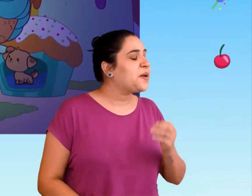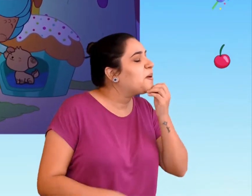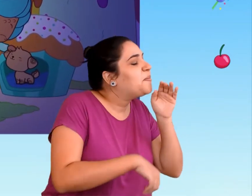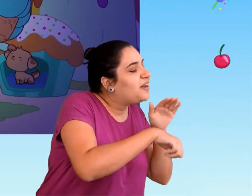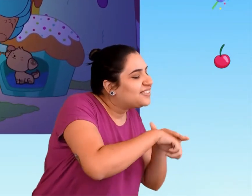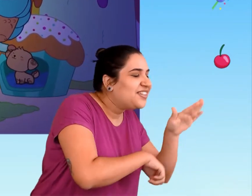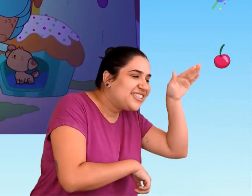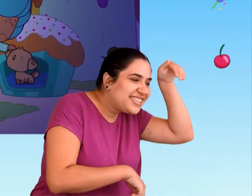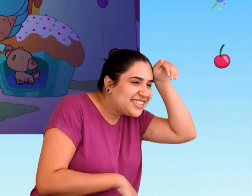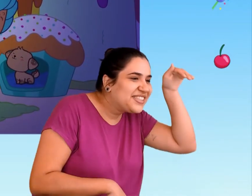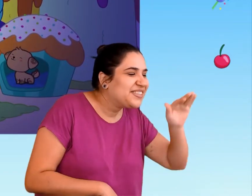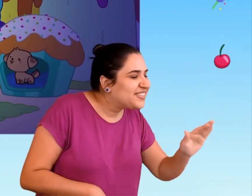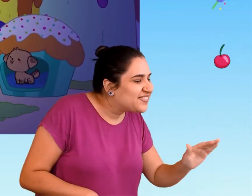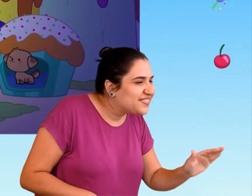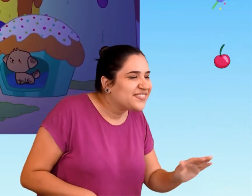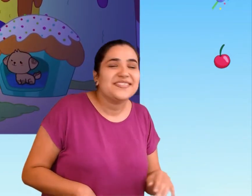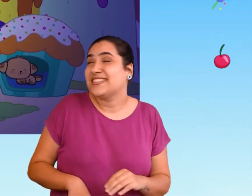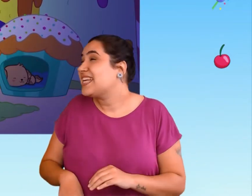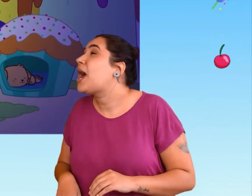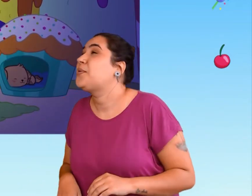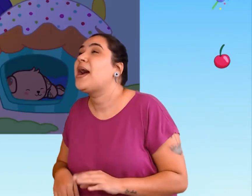Boa noite, Doce Cookie.